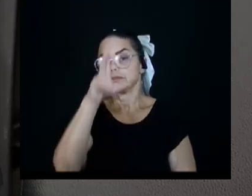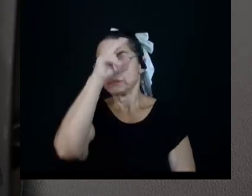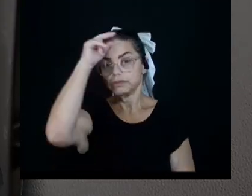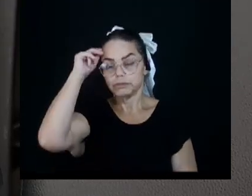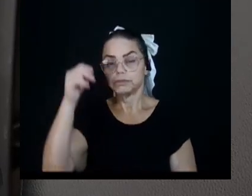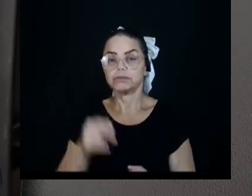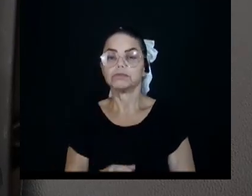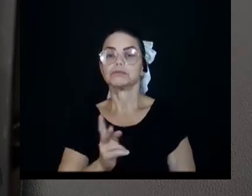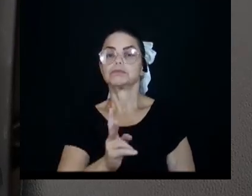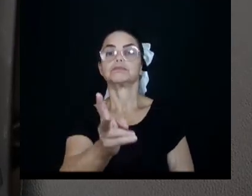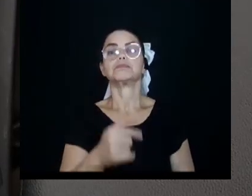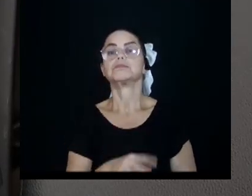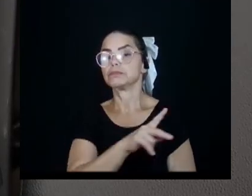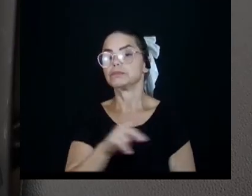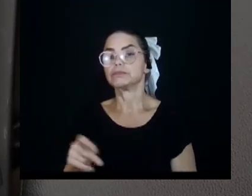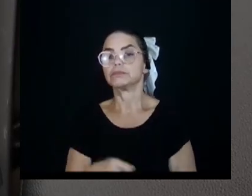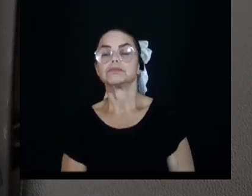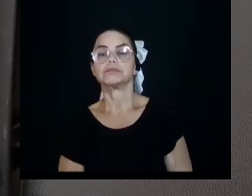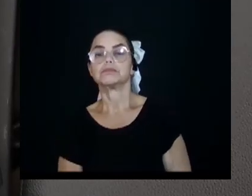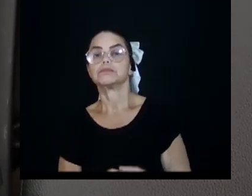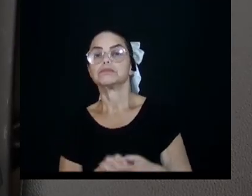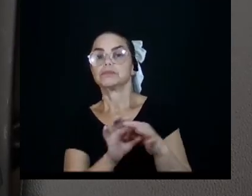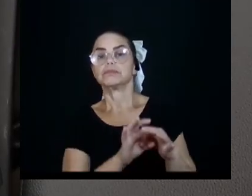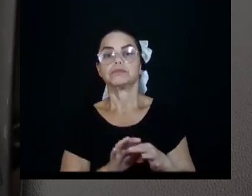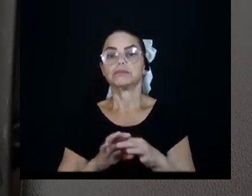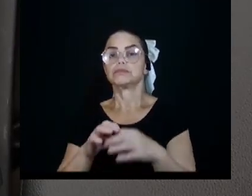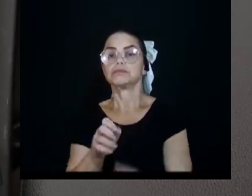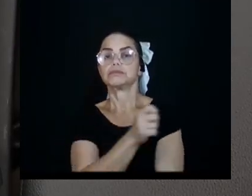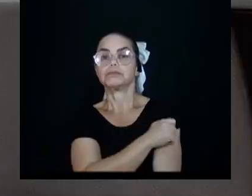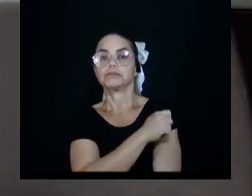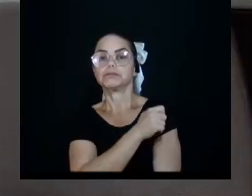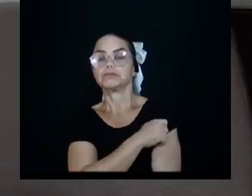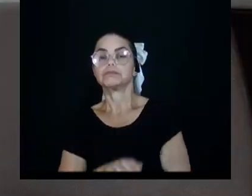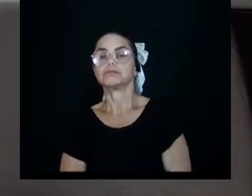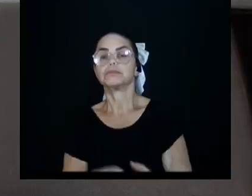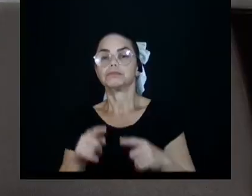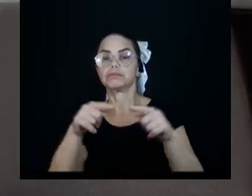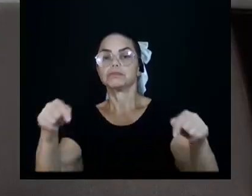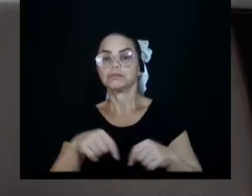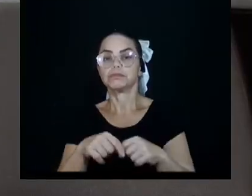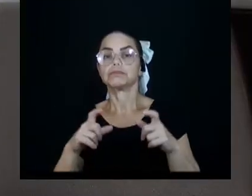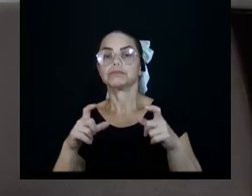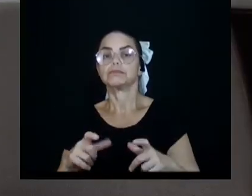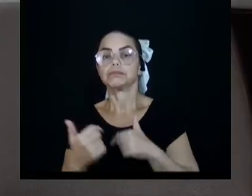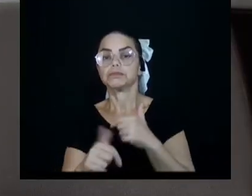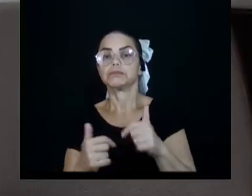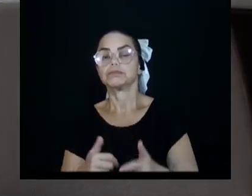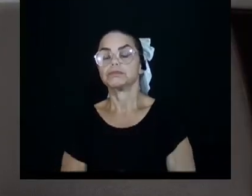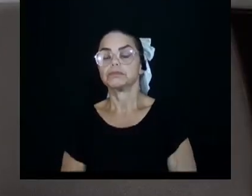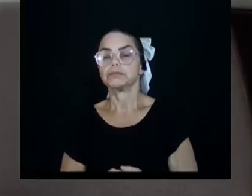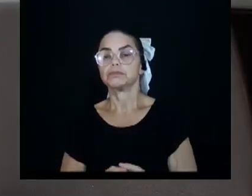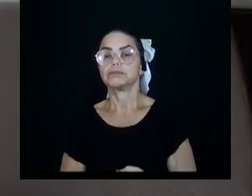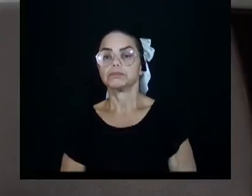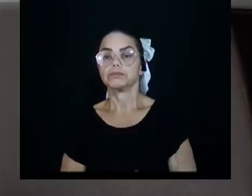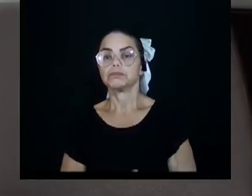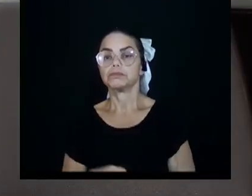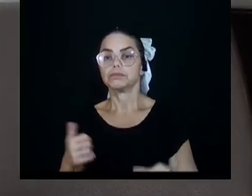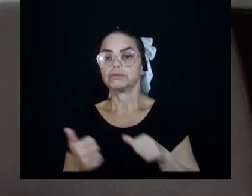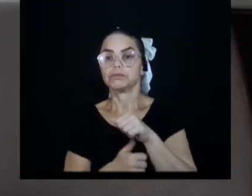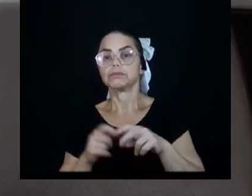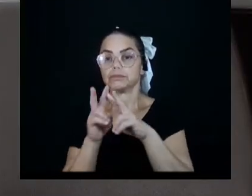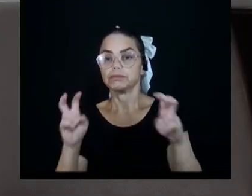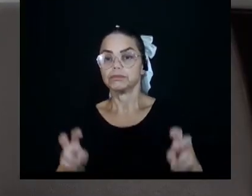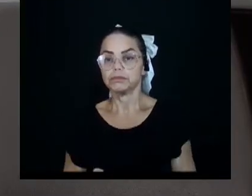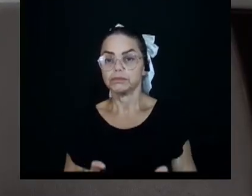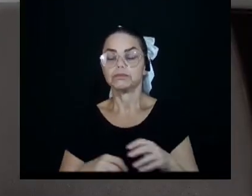o vínculo dos professores com seus alunos e com seus territórios. Agora vamos mudar um pouquinho a temática, então, falando um pouquinho